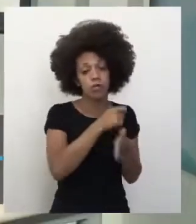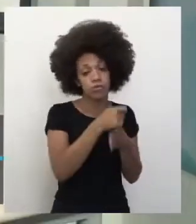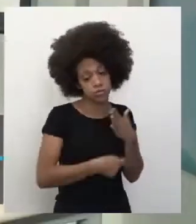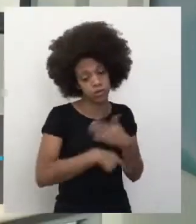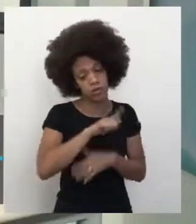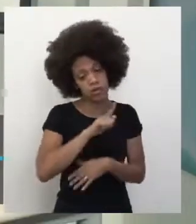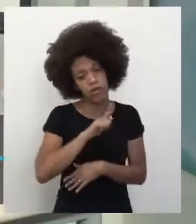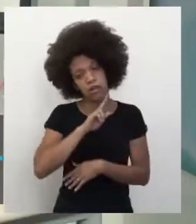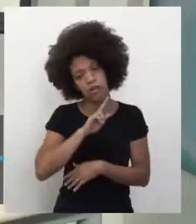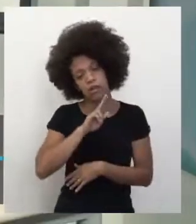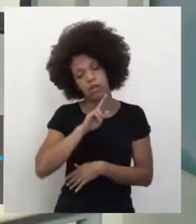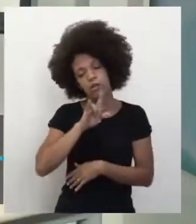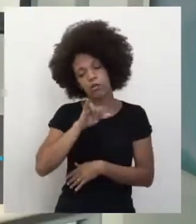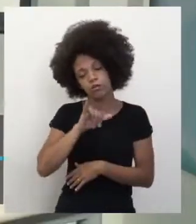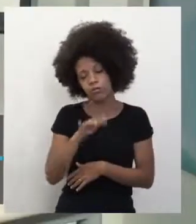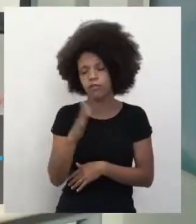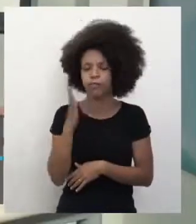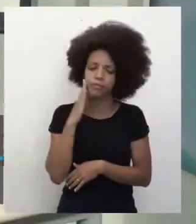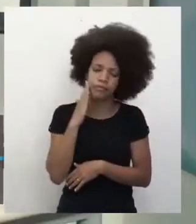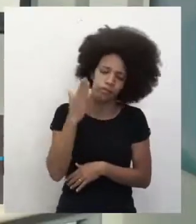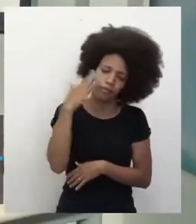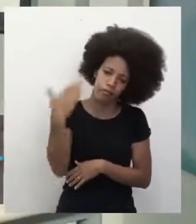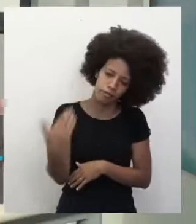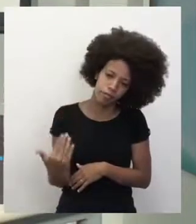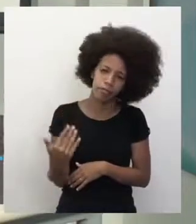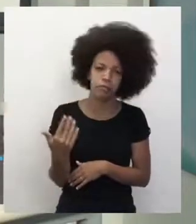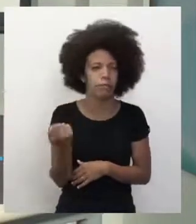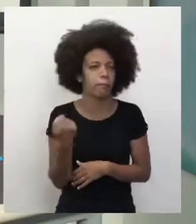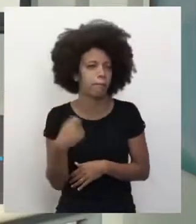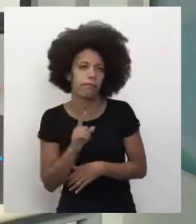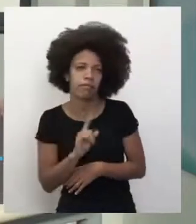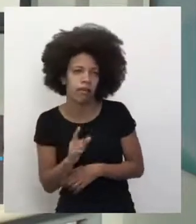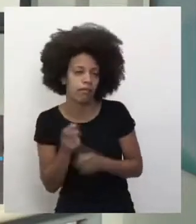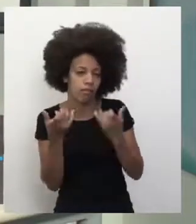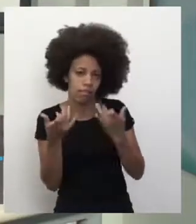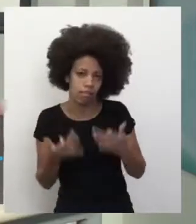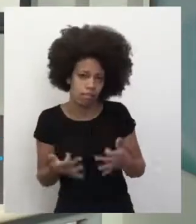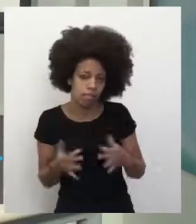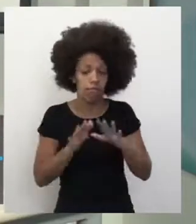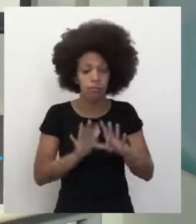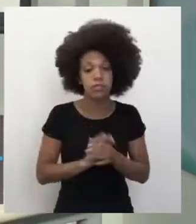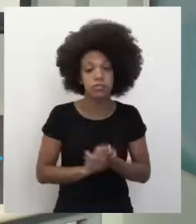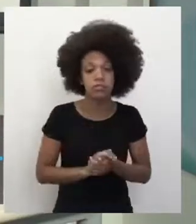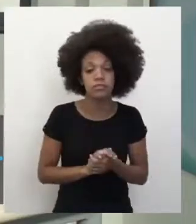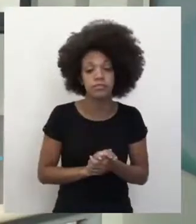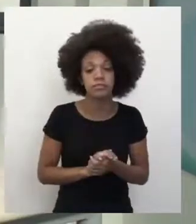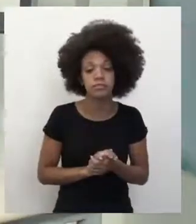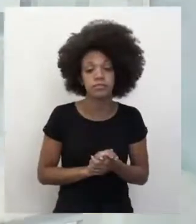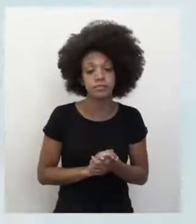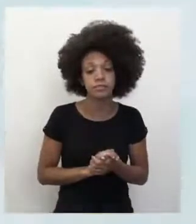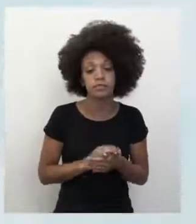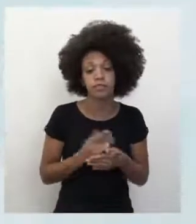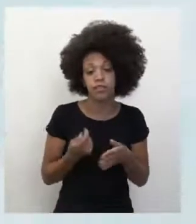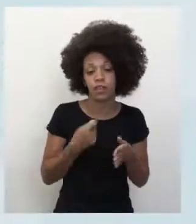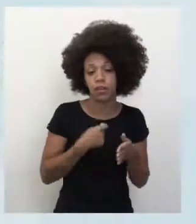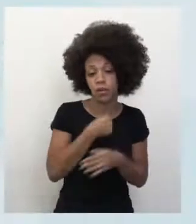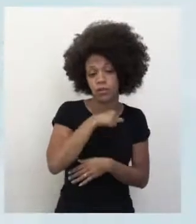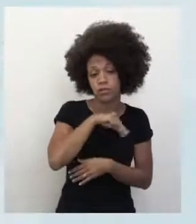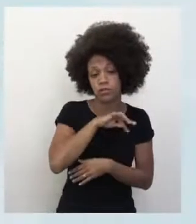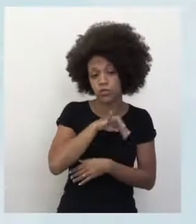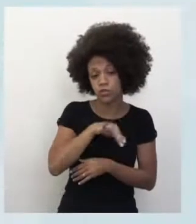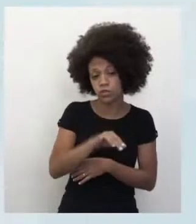que é bem conhecido, nossa, não precisava nem... Gaudí nem precisa falar, né? Vamos lá. Antoni Gaudí nasceu